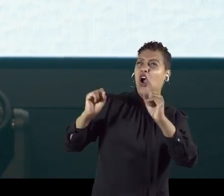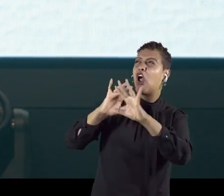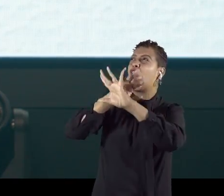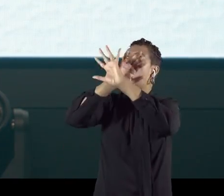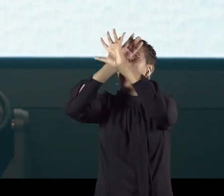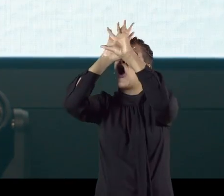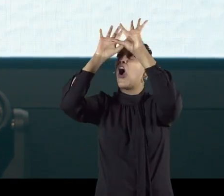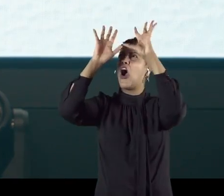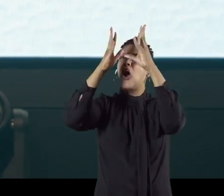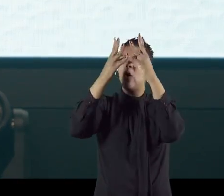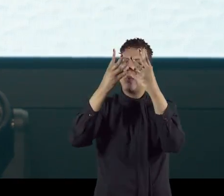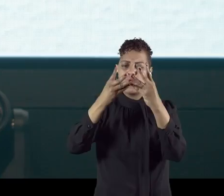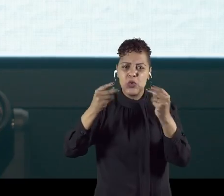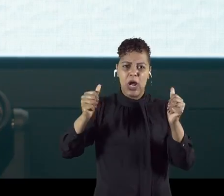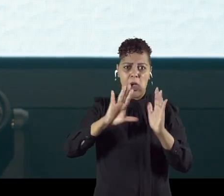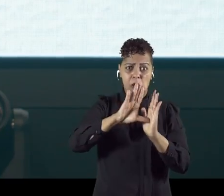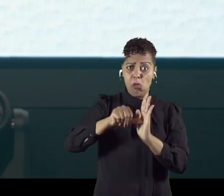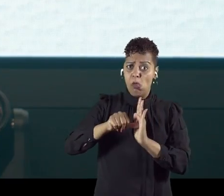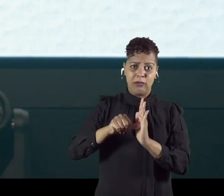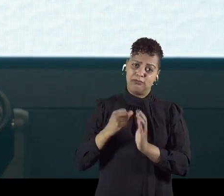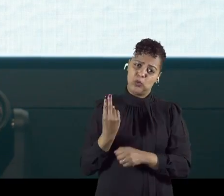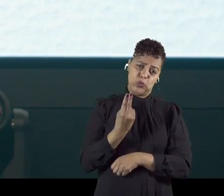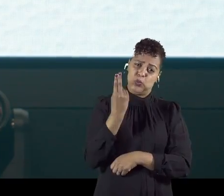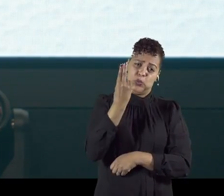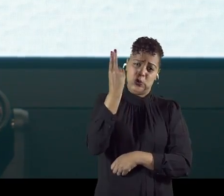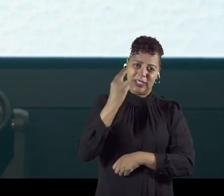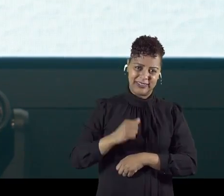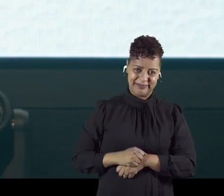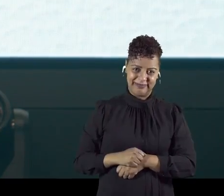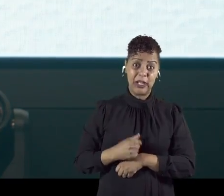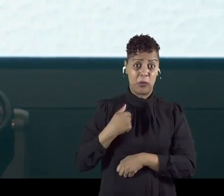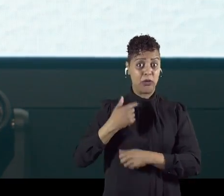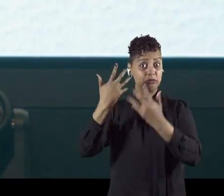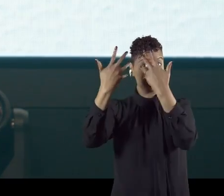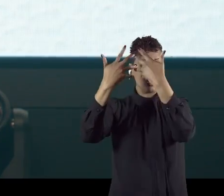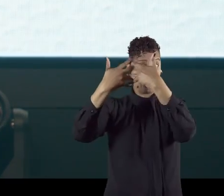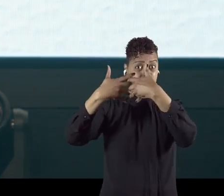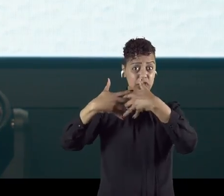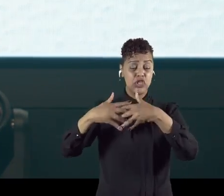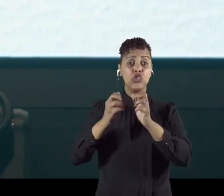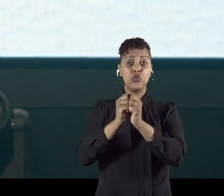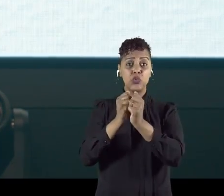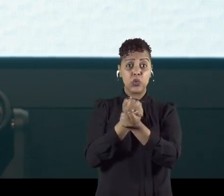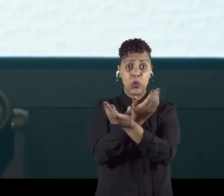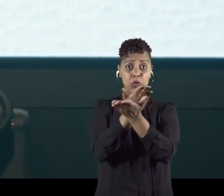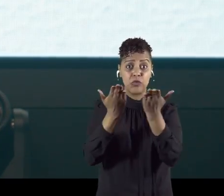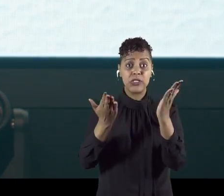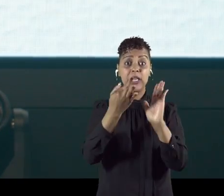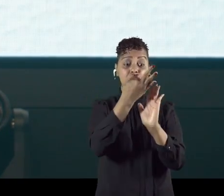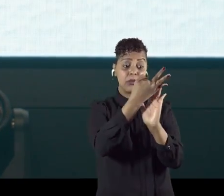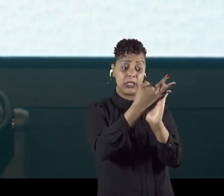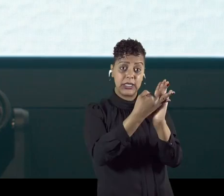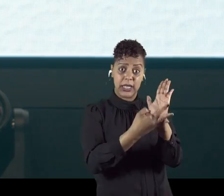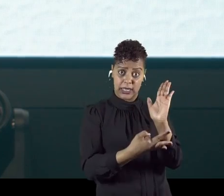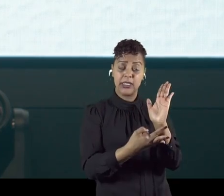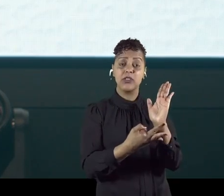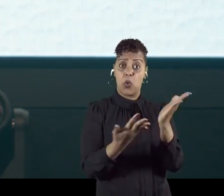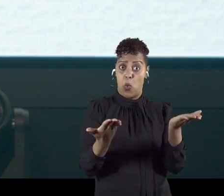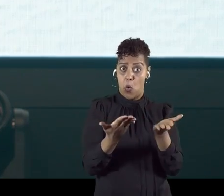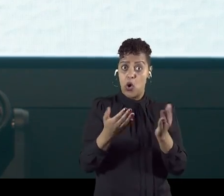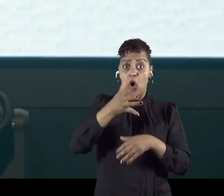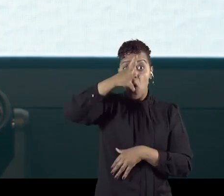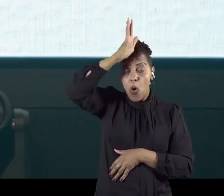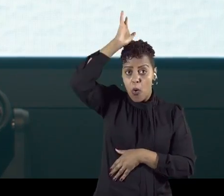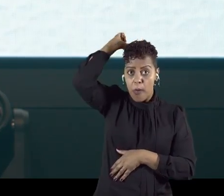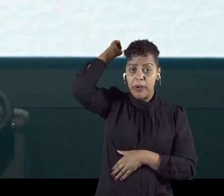pode fornecer e não pode ser roubada e eu quero refletir com vocês um texto que tá em Romanos Capítulo